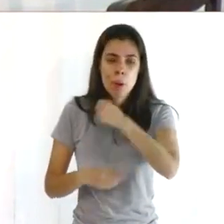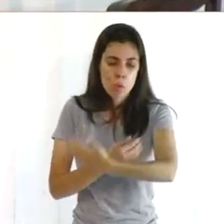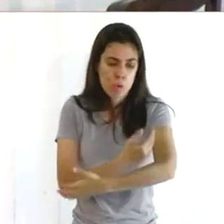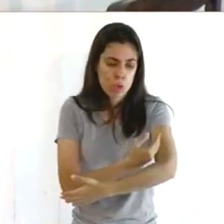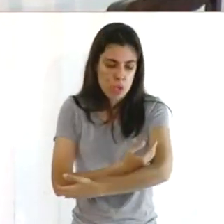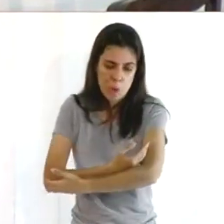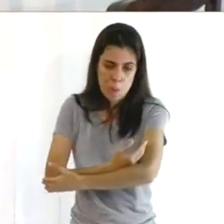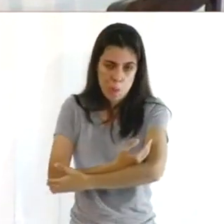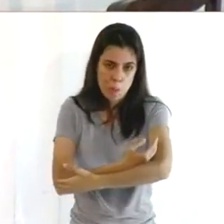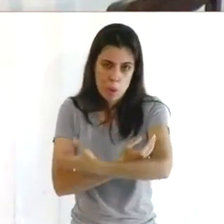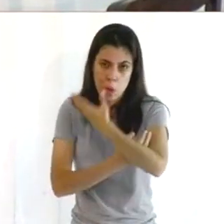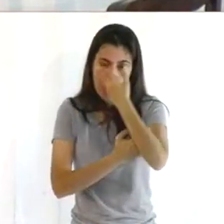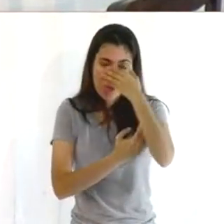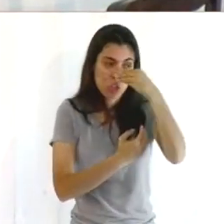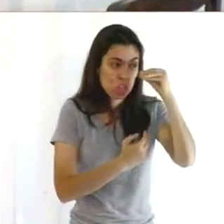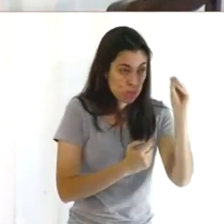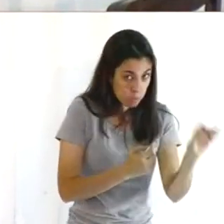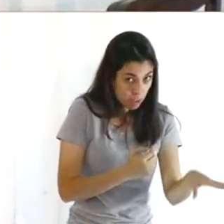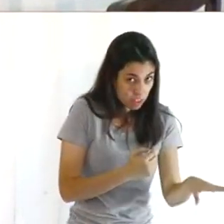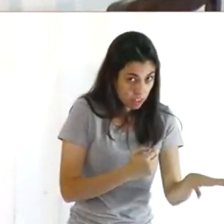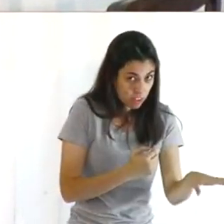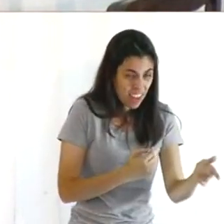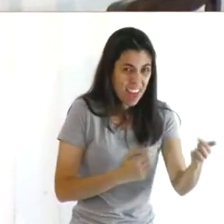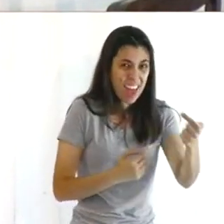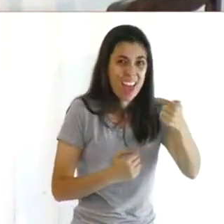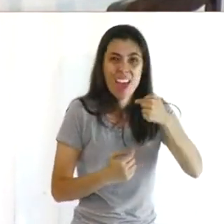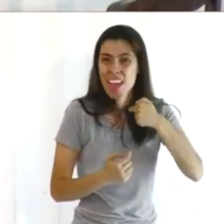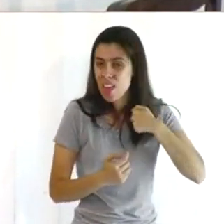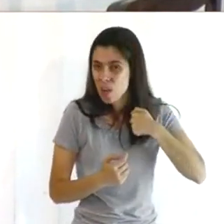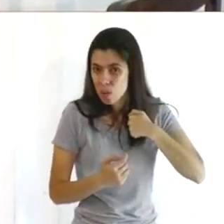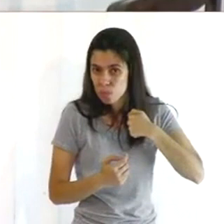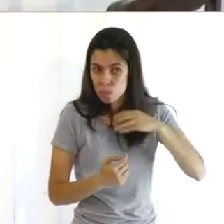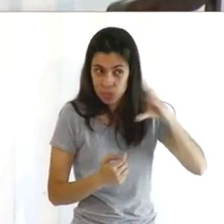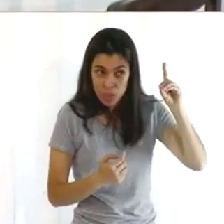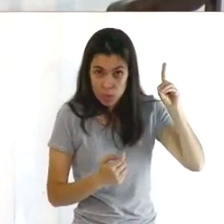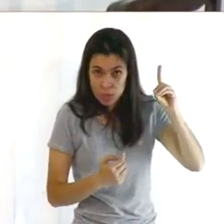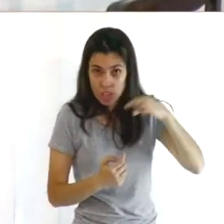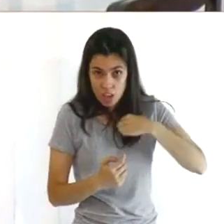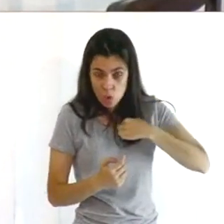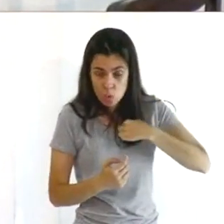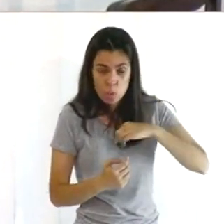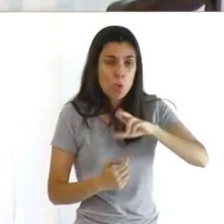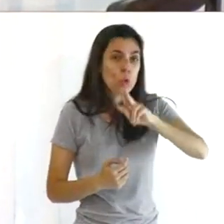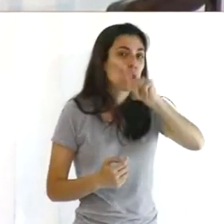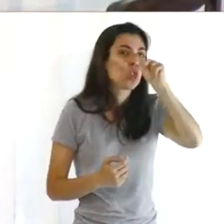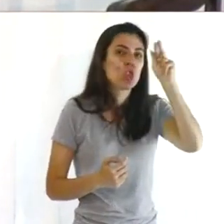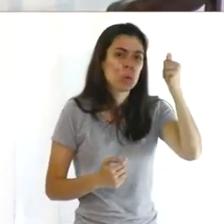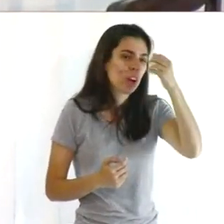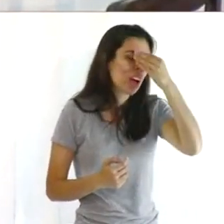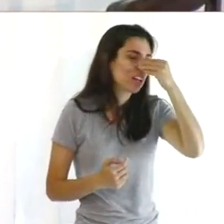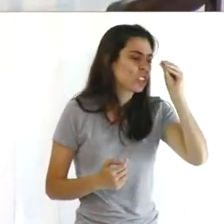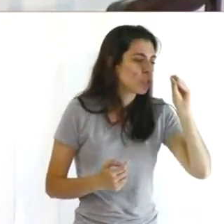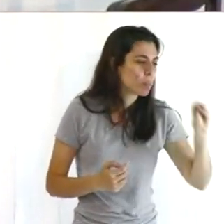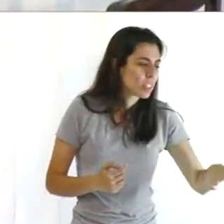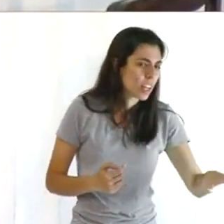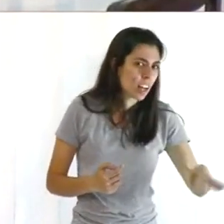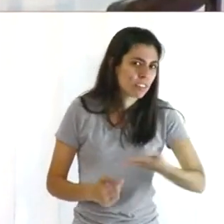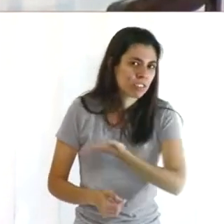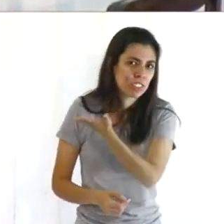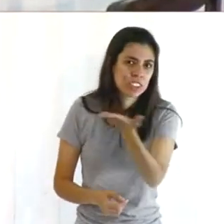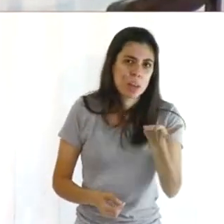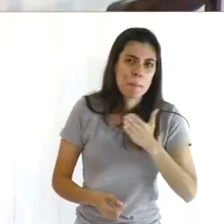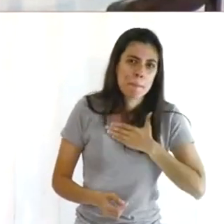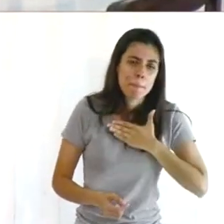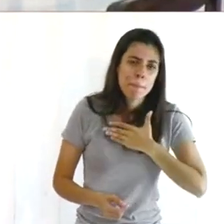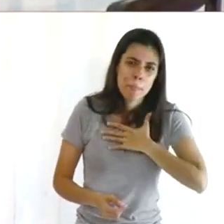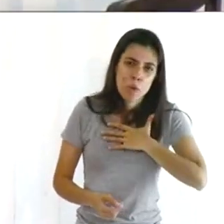seu filho, todavia eu jamais me esquecerei de ti. O Senhor nos ampara, o Senhor